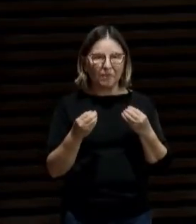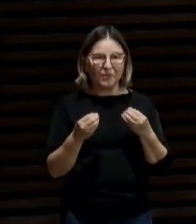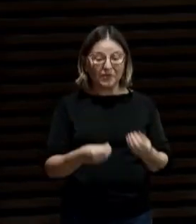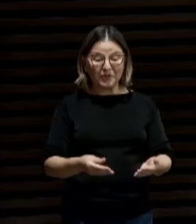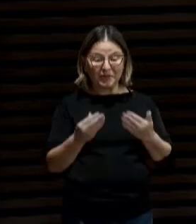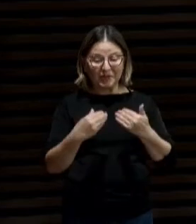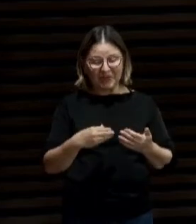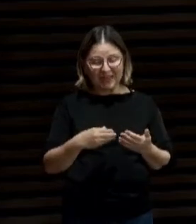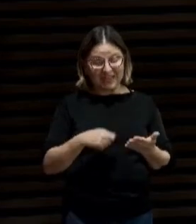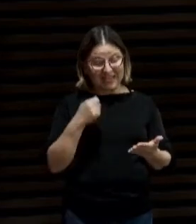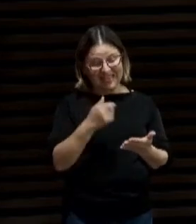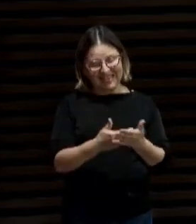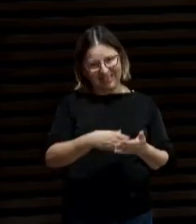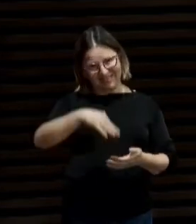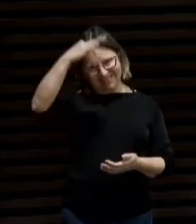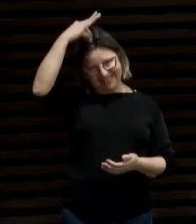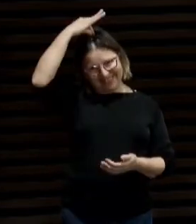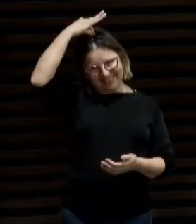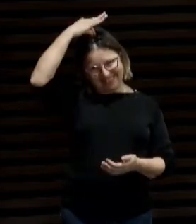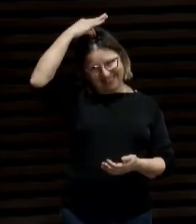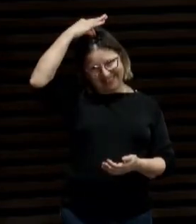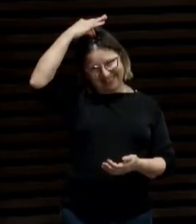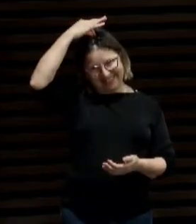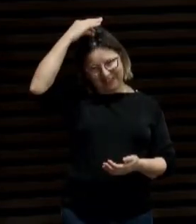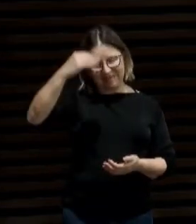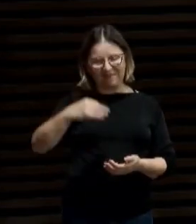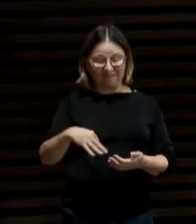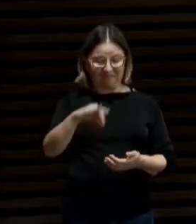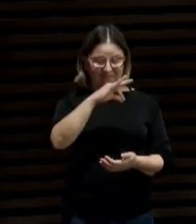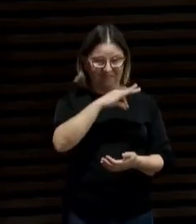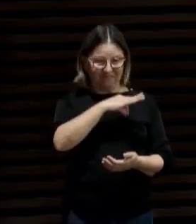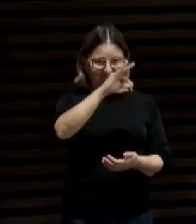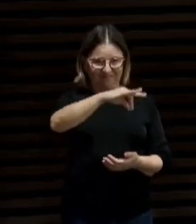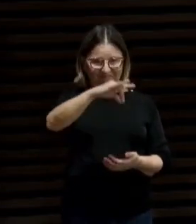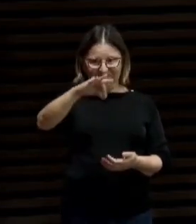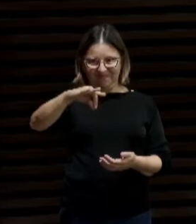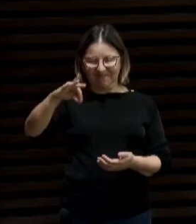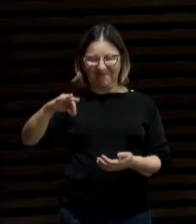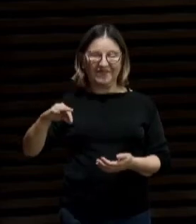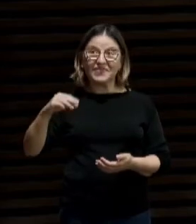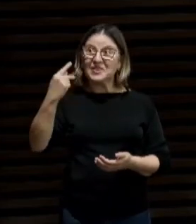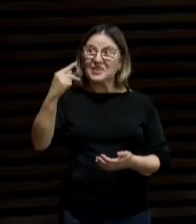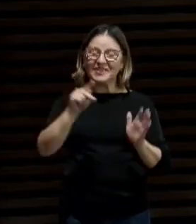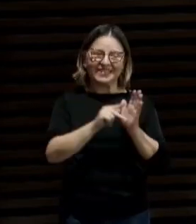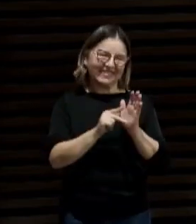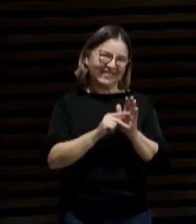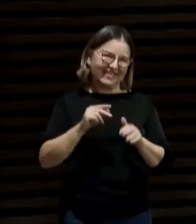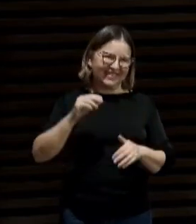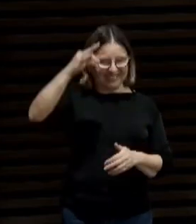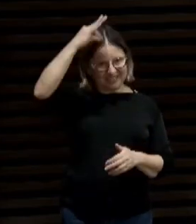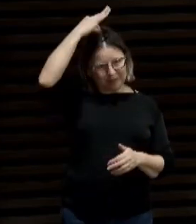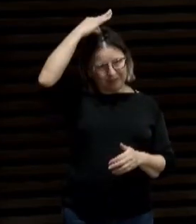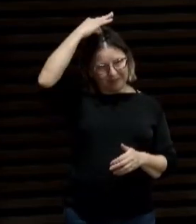Espírito. Colocando dentro dos seus, o seu próprio Espírito. Como